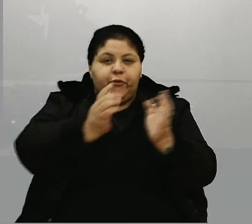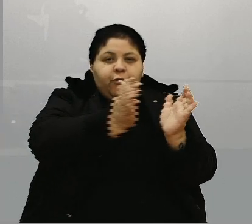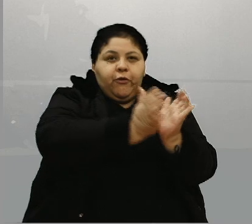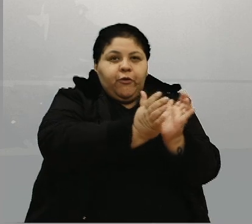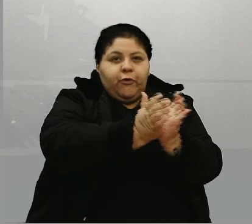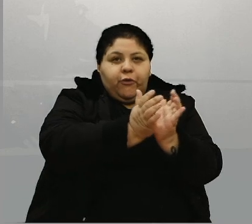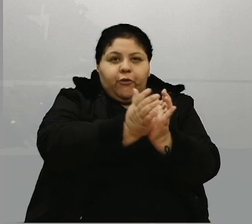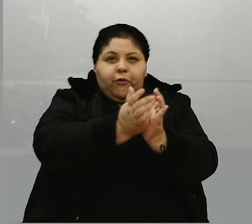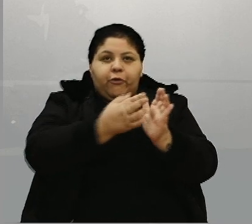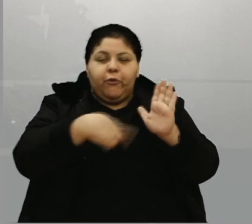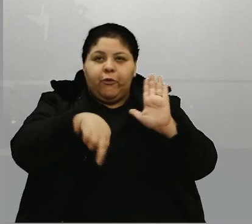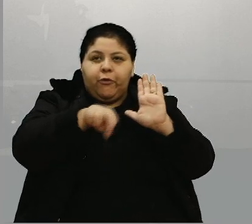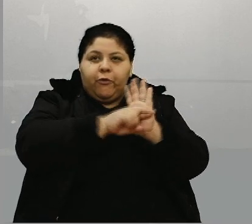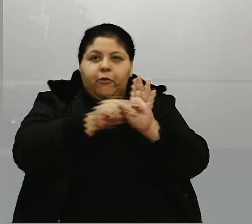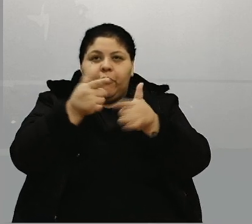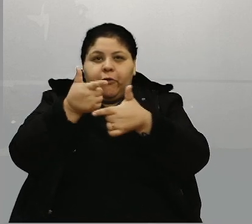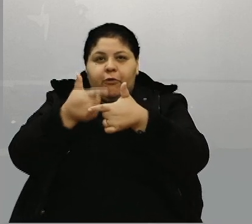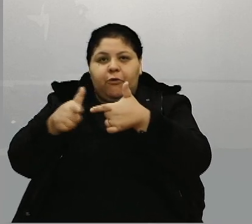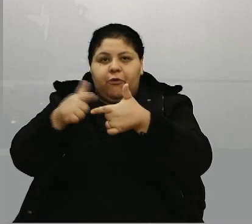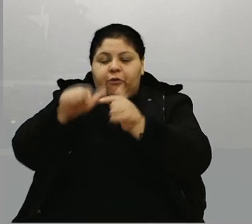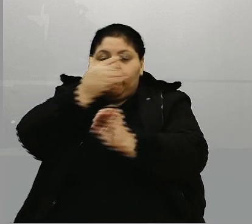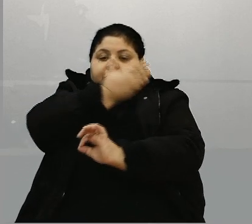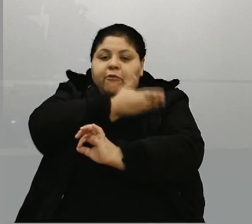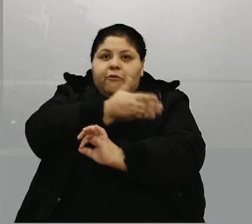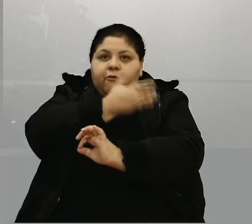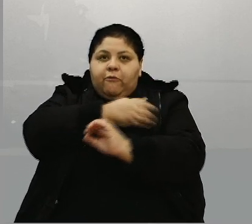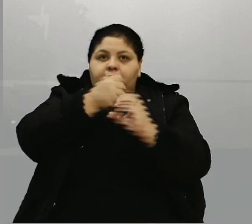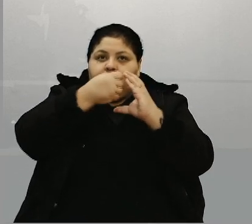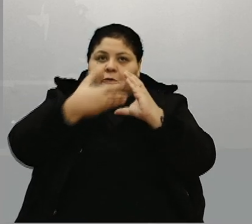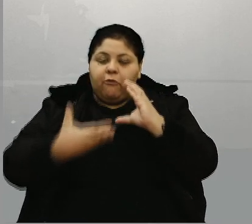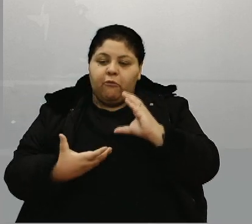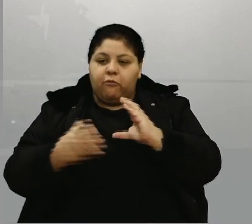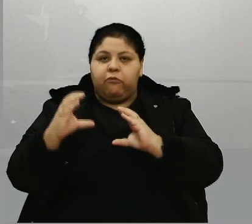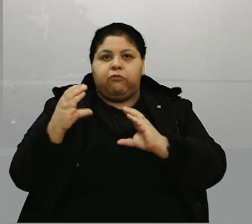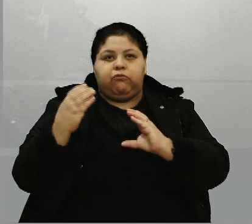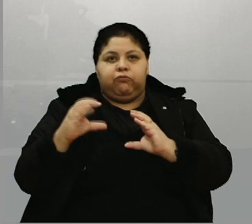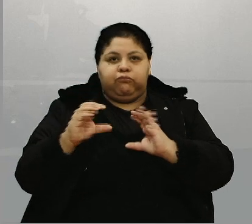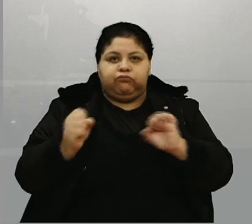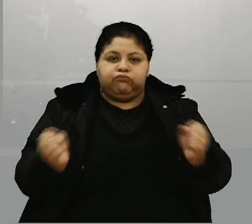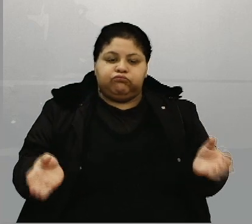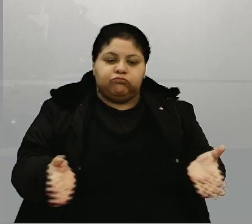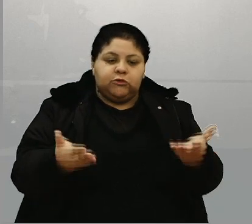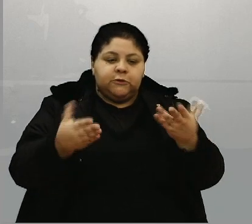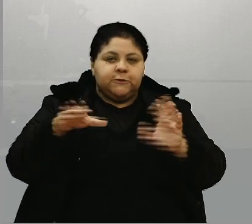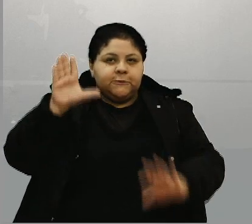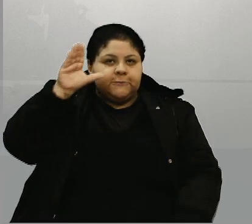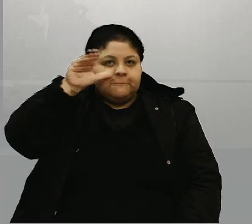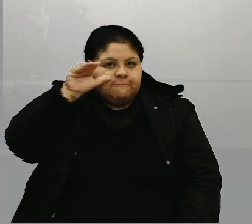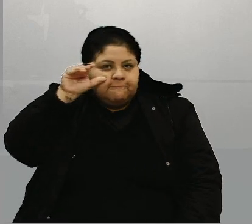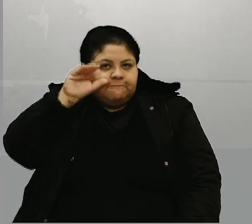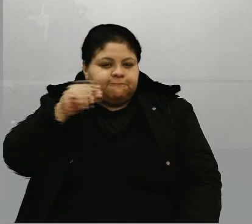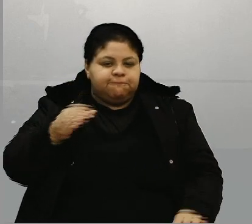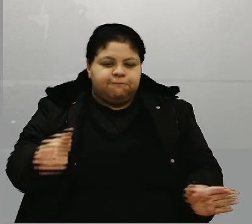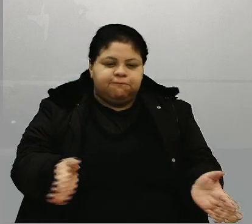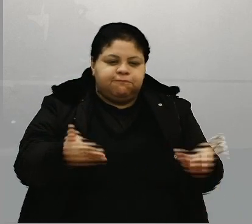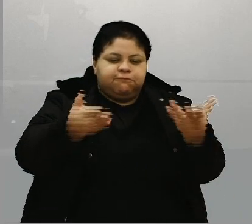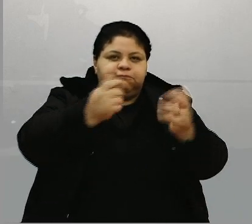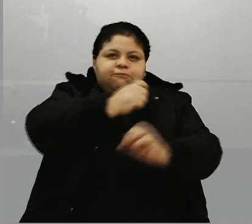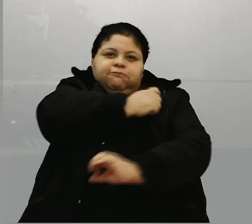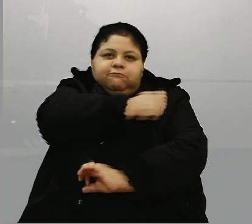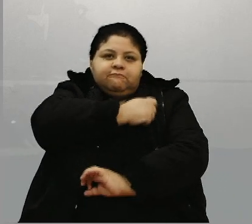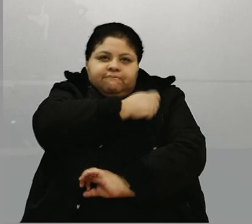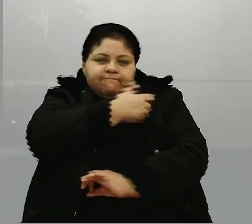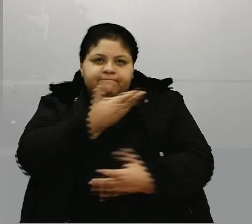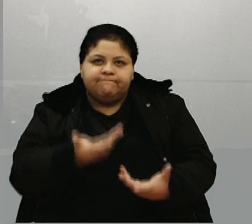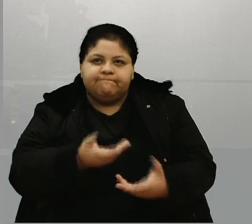de problemas e a aplicação prática de conceitos científicos, incentivando a curiosidade e o engajamento dos estudantes em